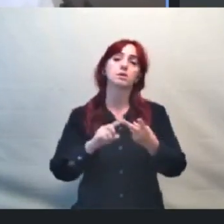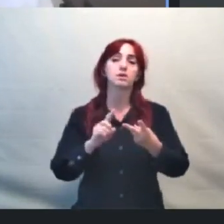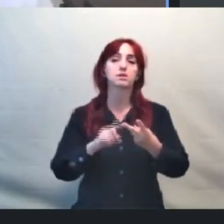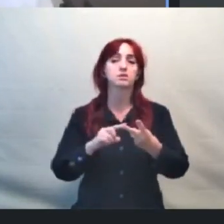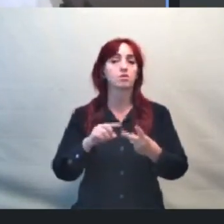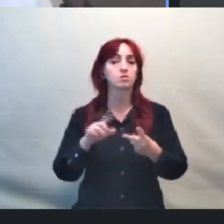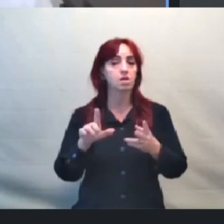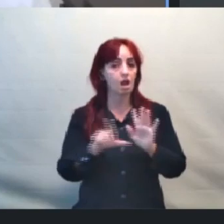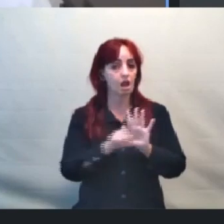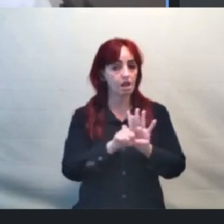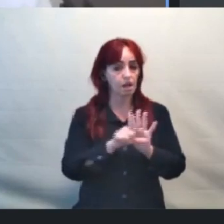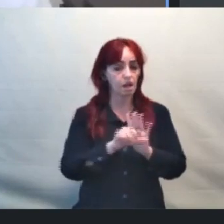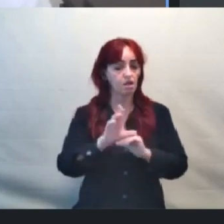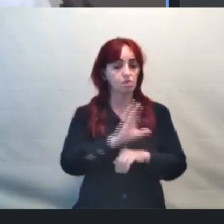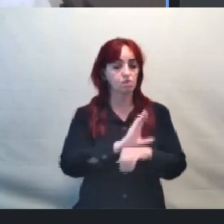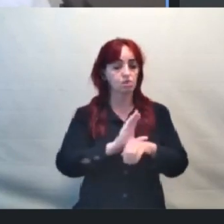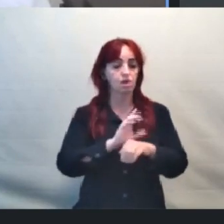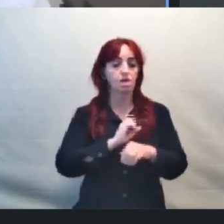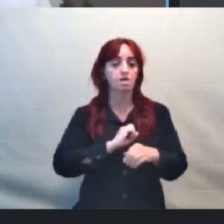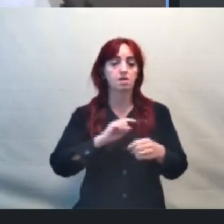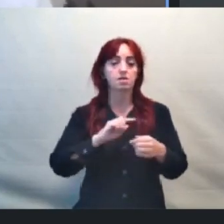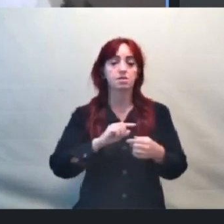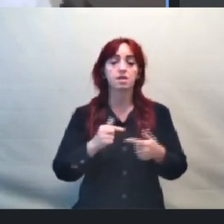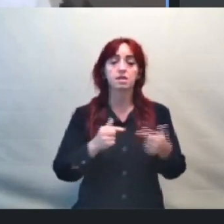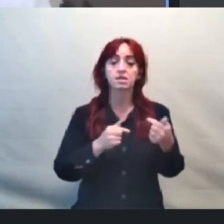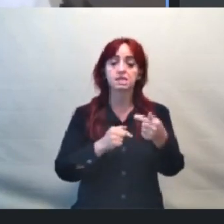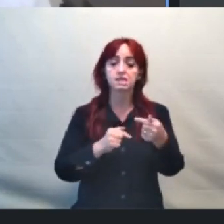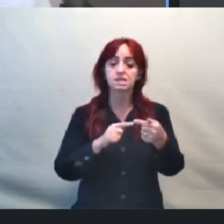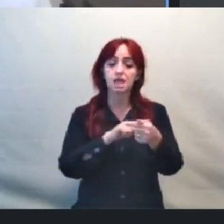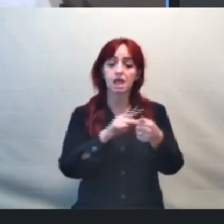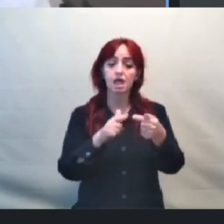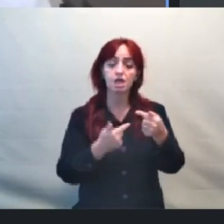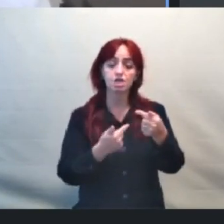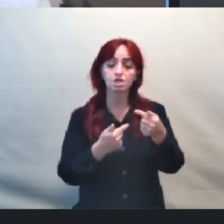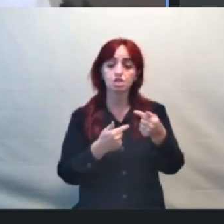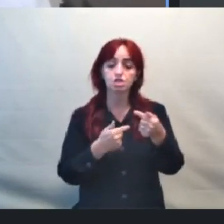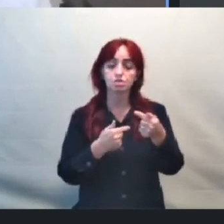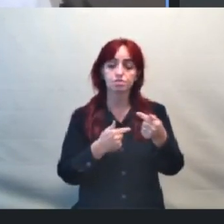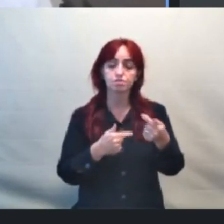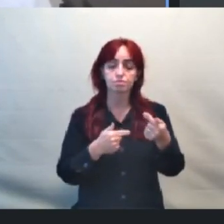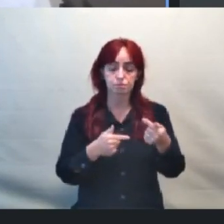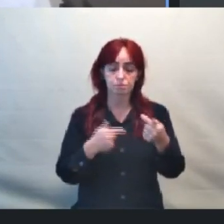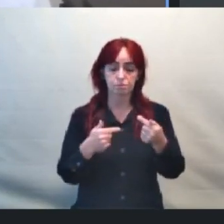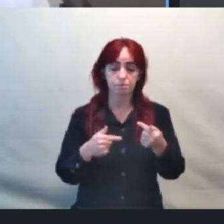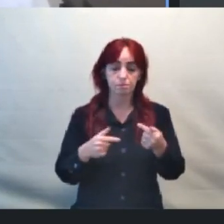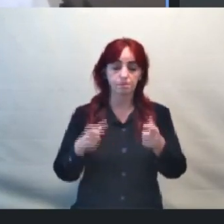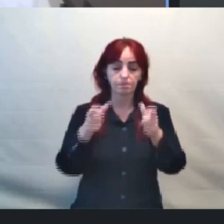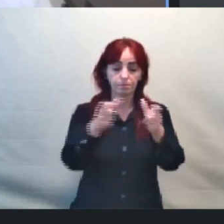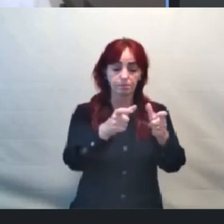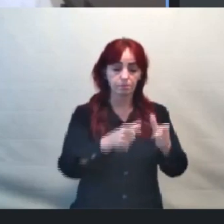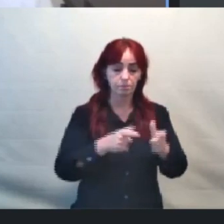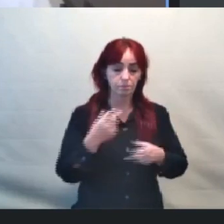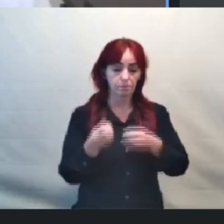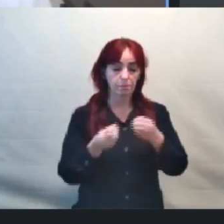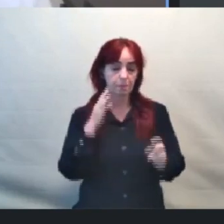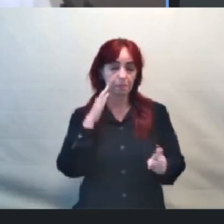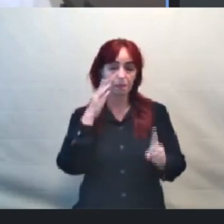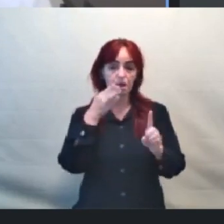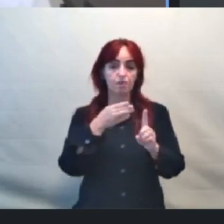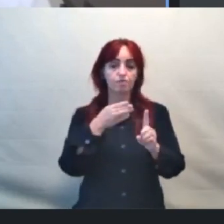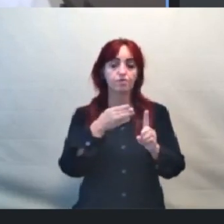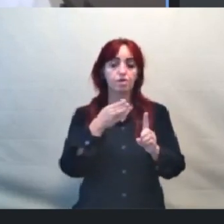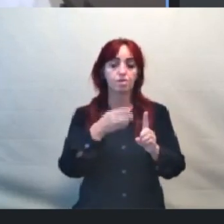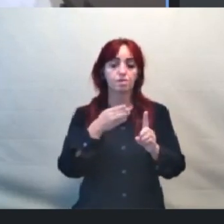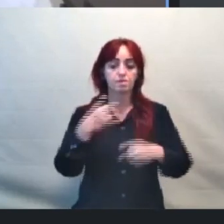a gente tem sete áreas, sete diretorias e sete públicos que estão elegidos, né, como foco principal dessas políticas públicas